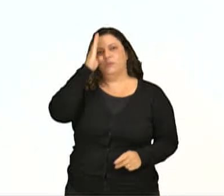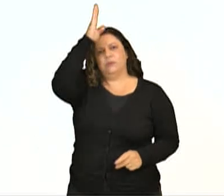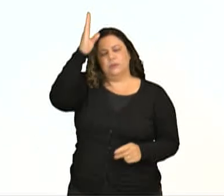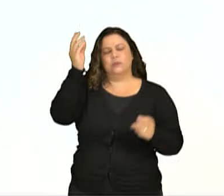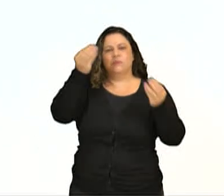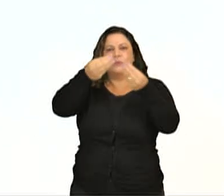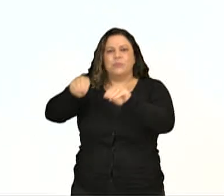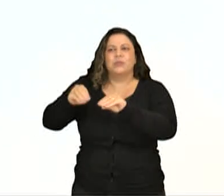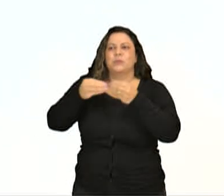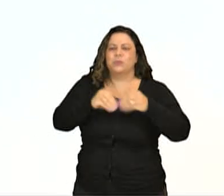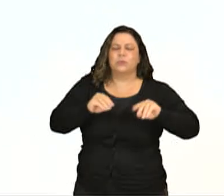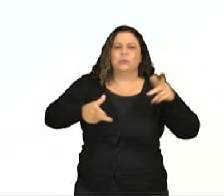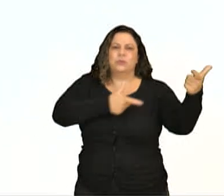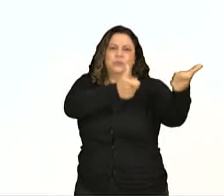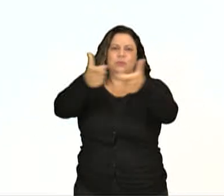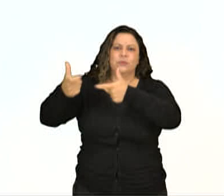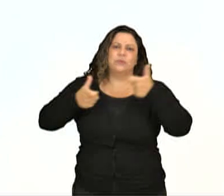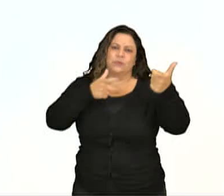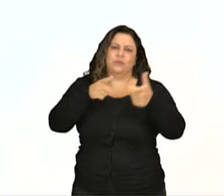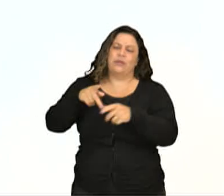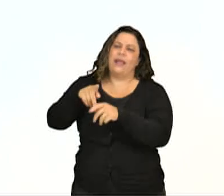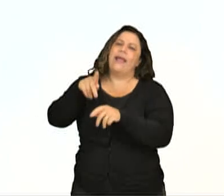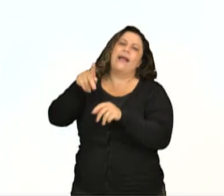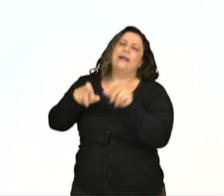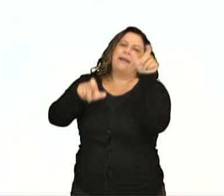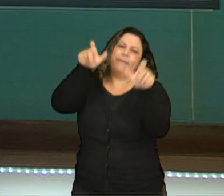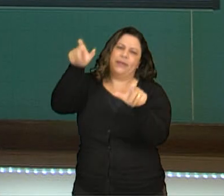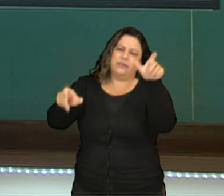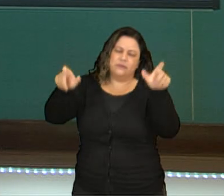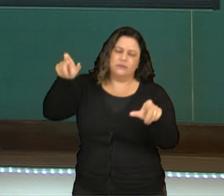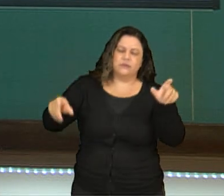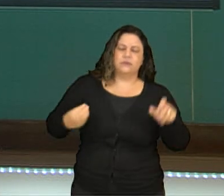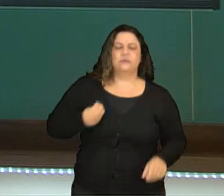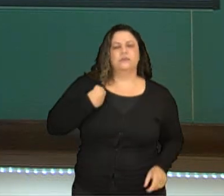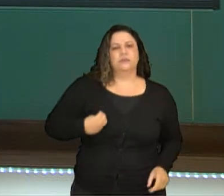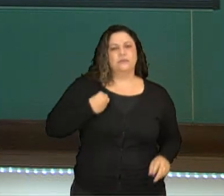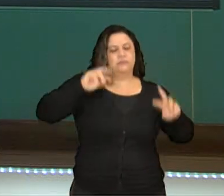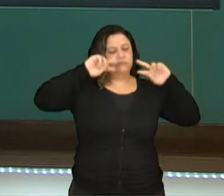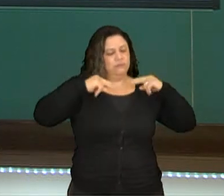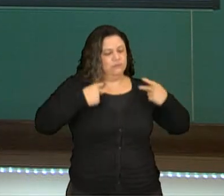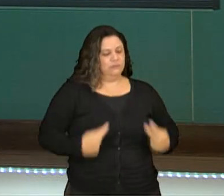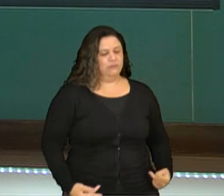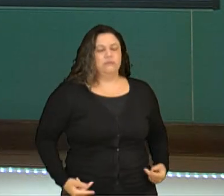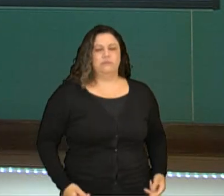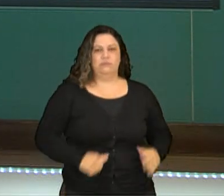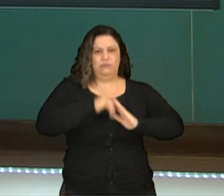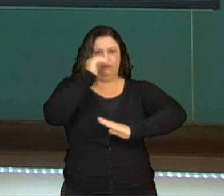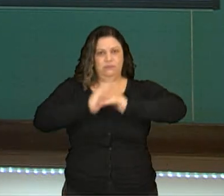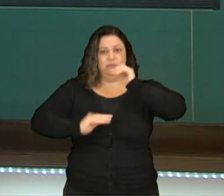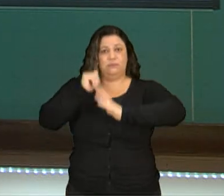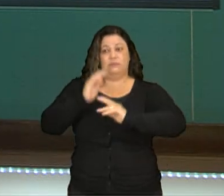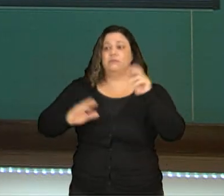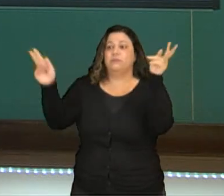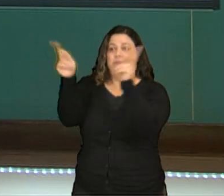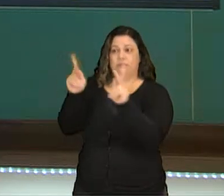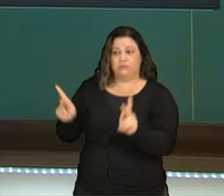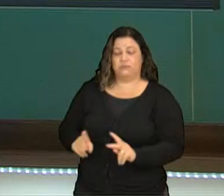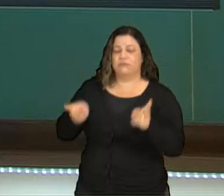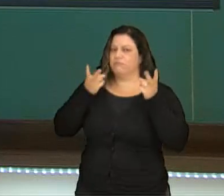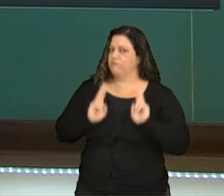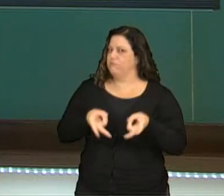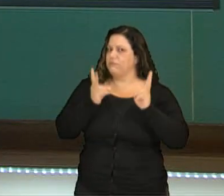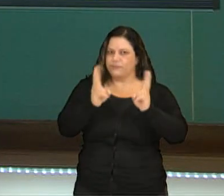por uma guerra é para as pessoas, as vidas humanas. Praticar a paz